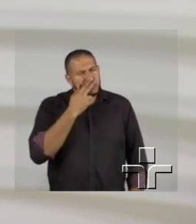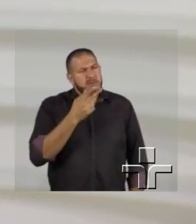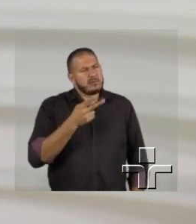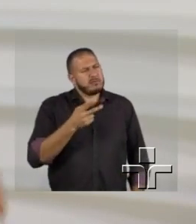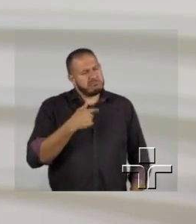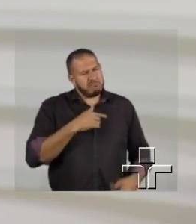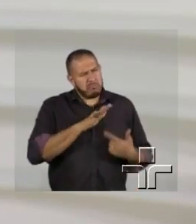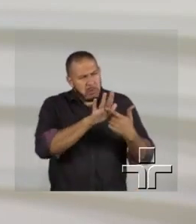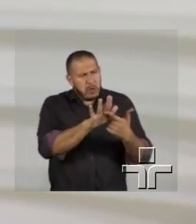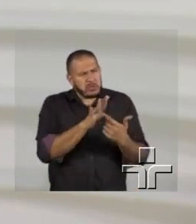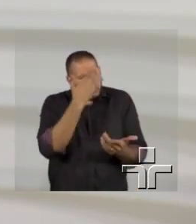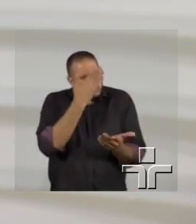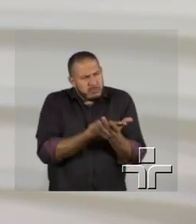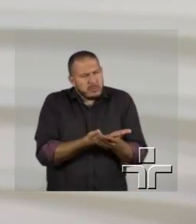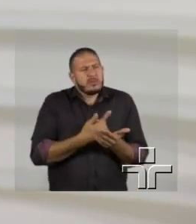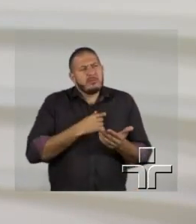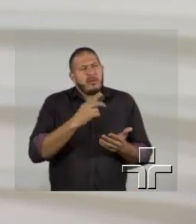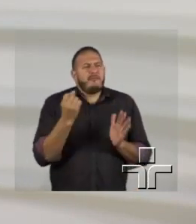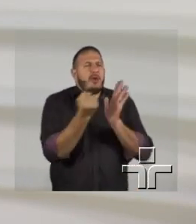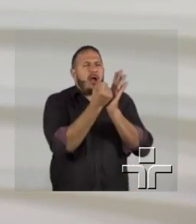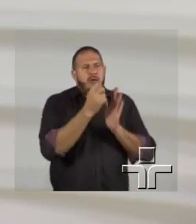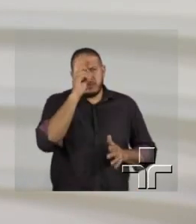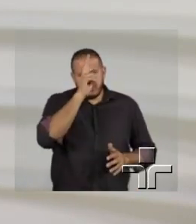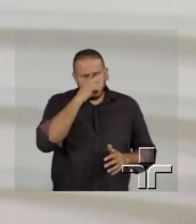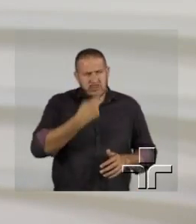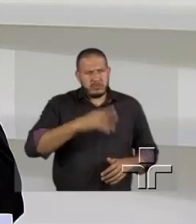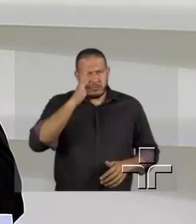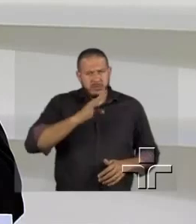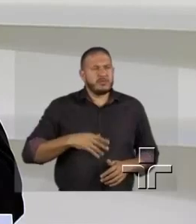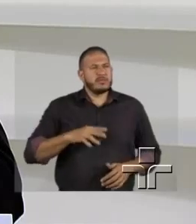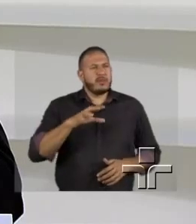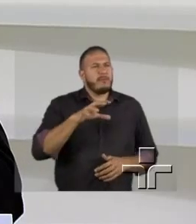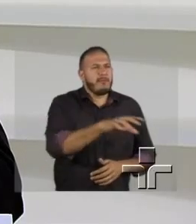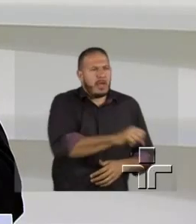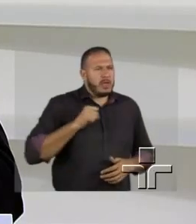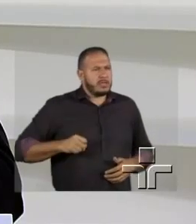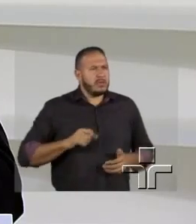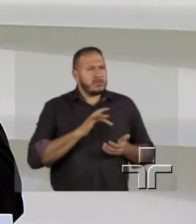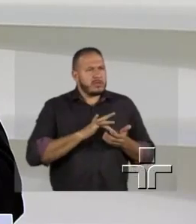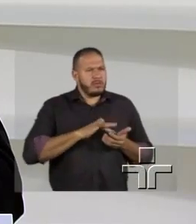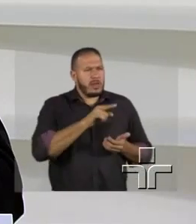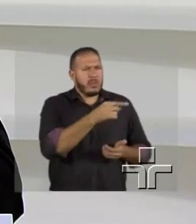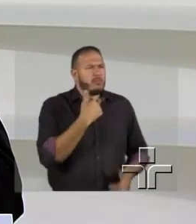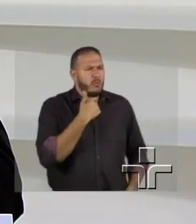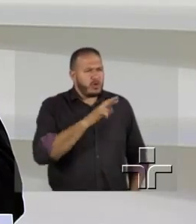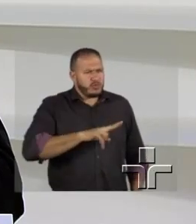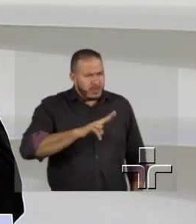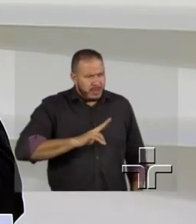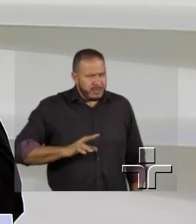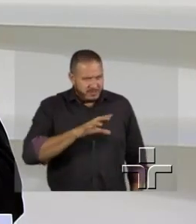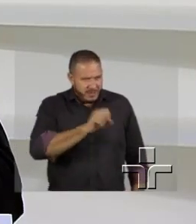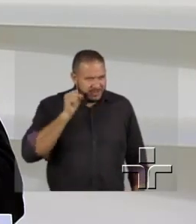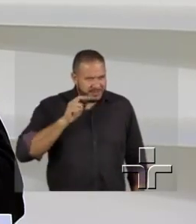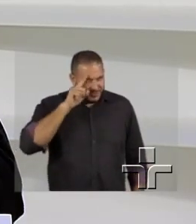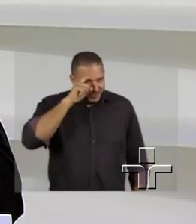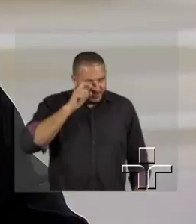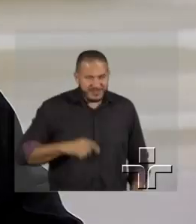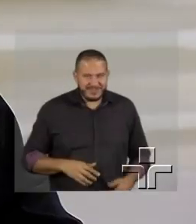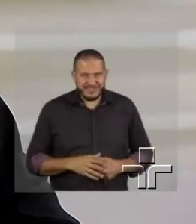saber quem era o ministro do STF. Hoje não, hoje a gente sabe todos eles, né? Não é pelo nível cultural, não, é porque está sempre na primeira